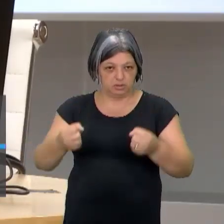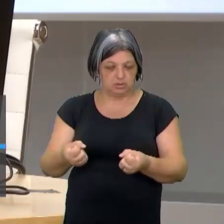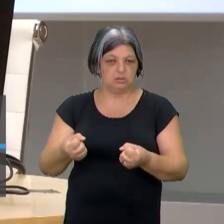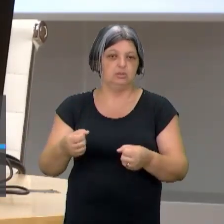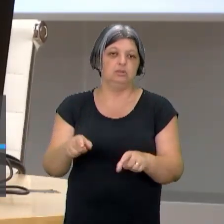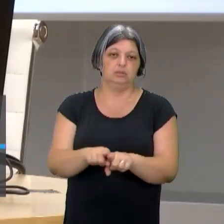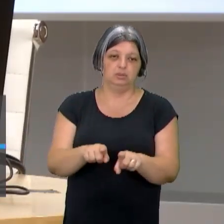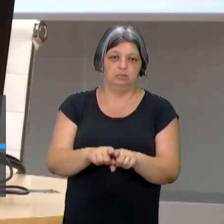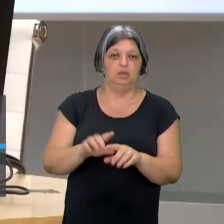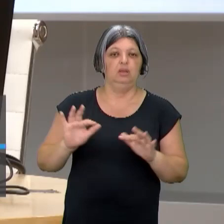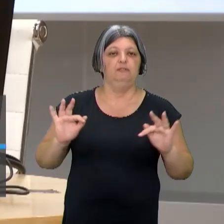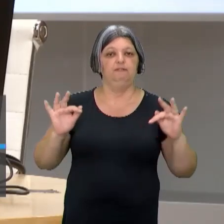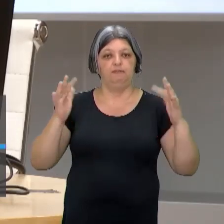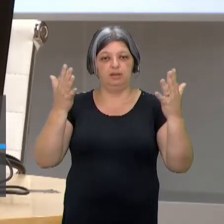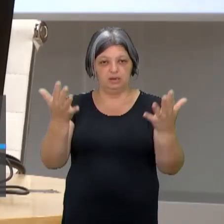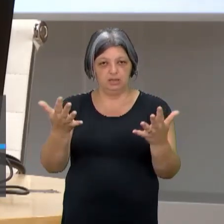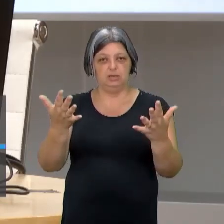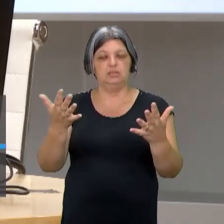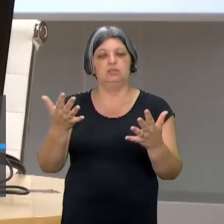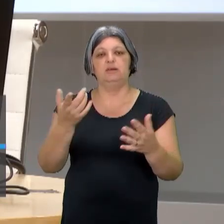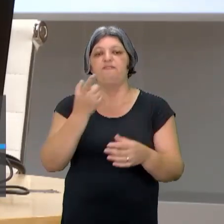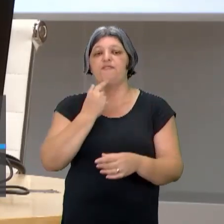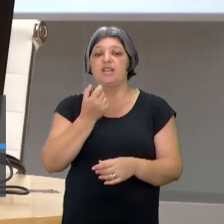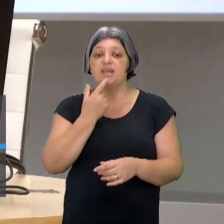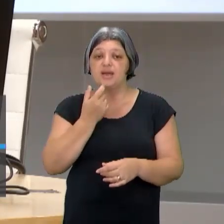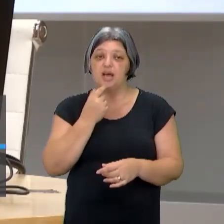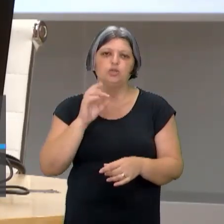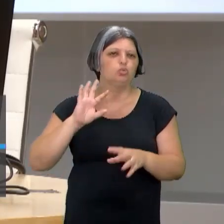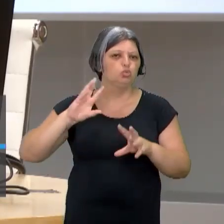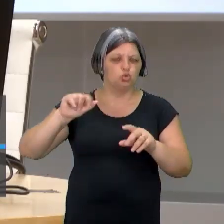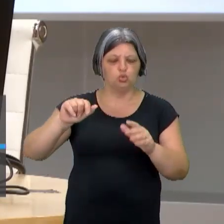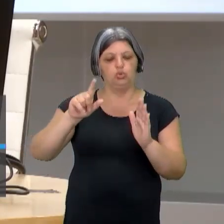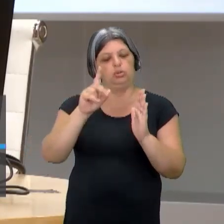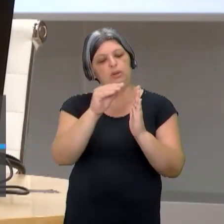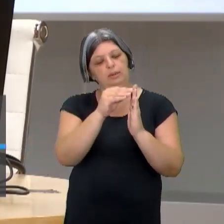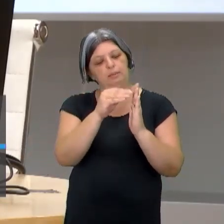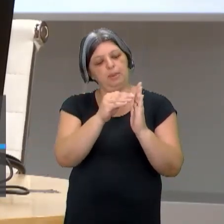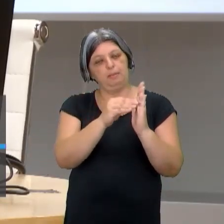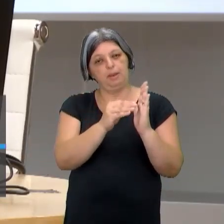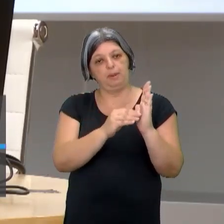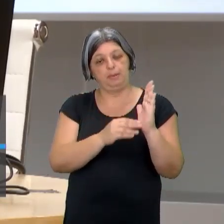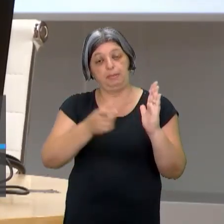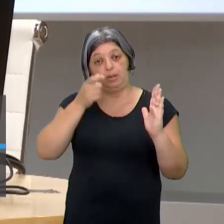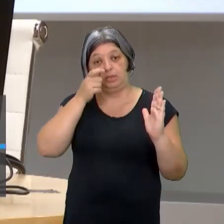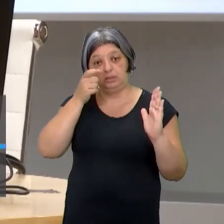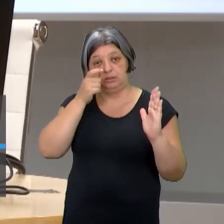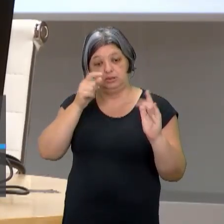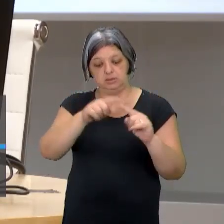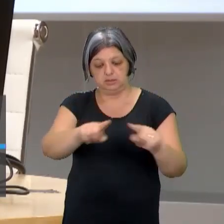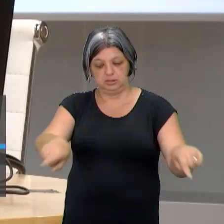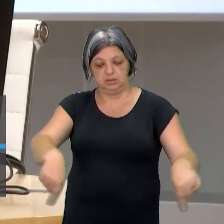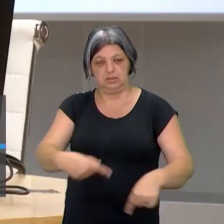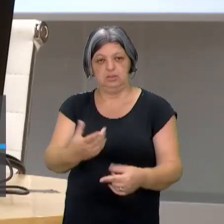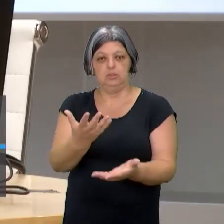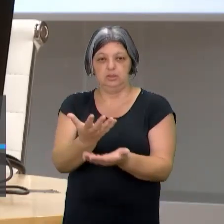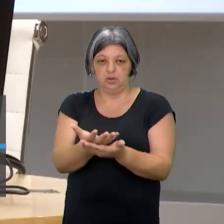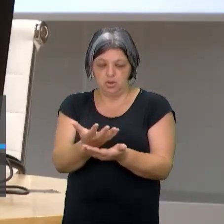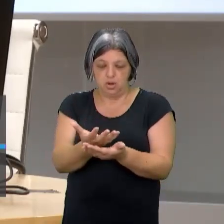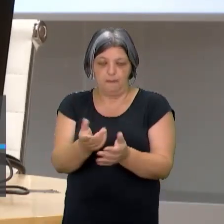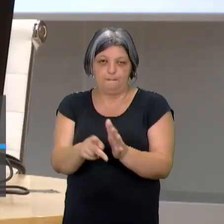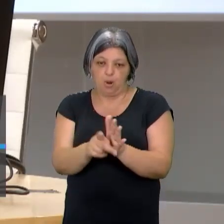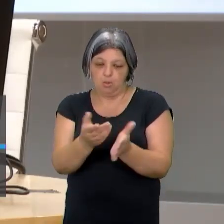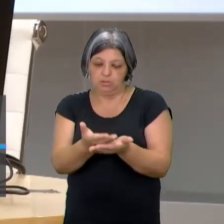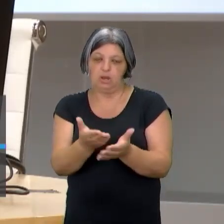projetos, as festas, os feriados, enfim, tudo que for interessante para aquela turma, aquele estudante saber,